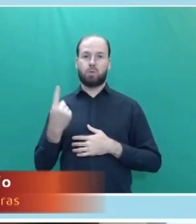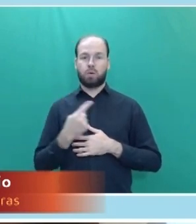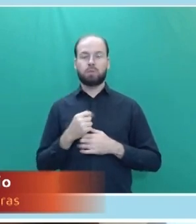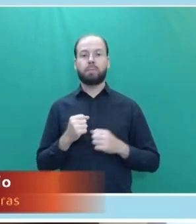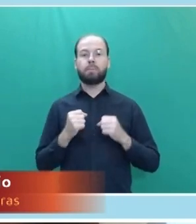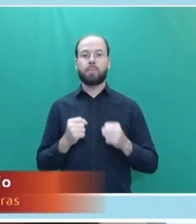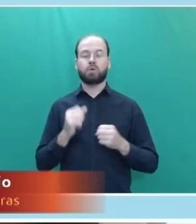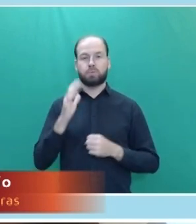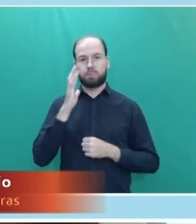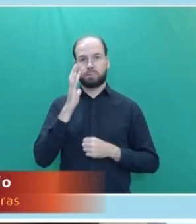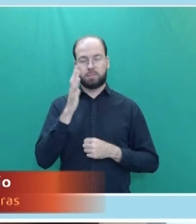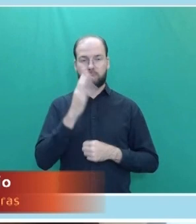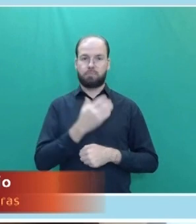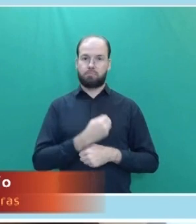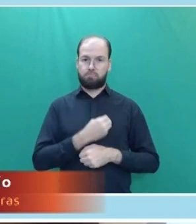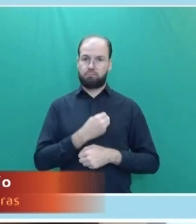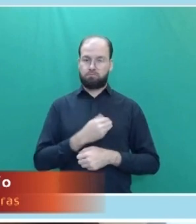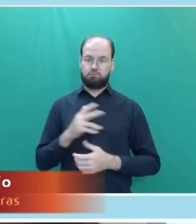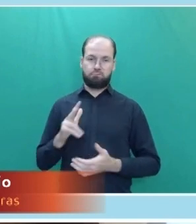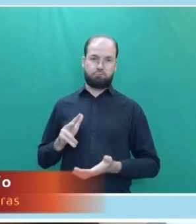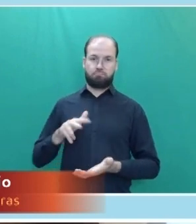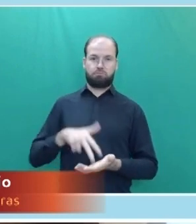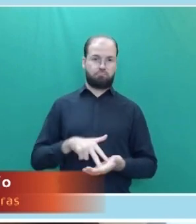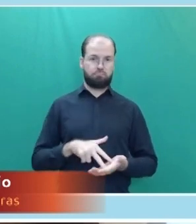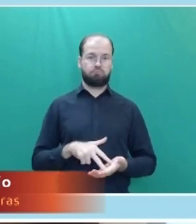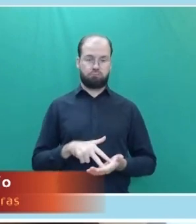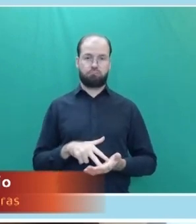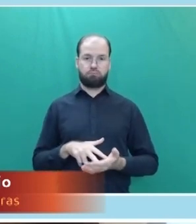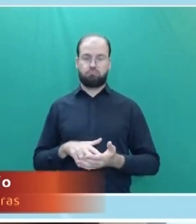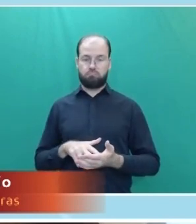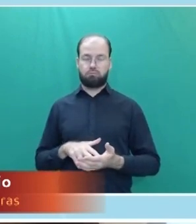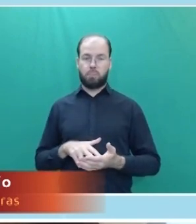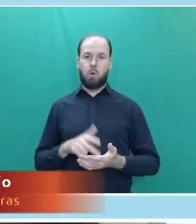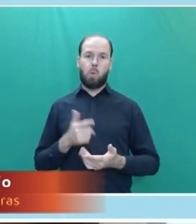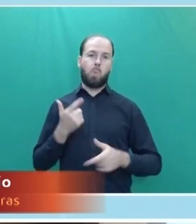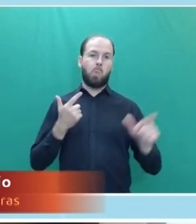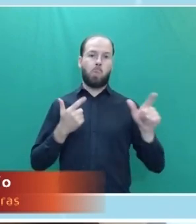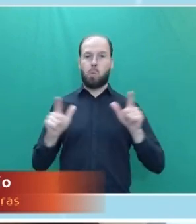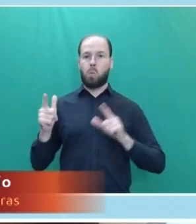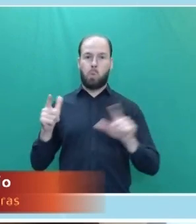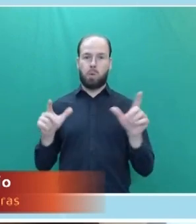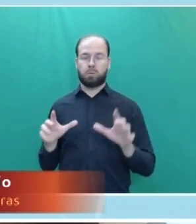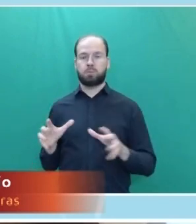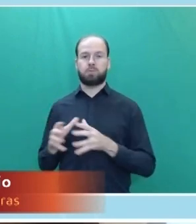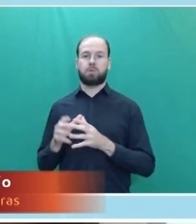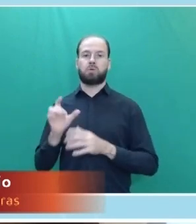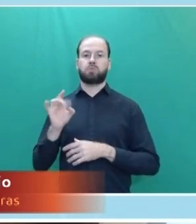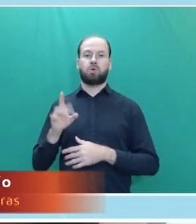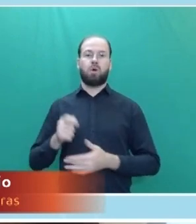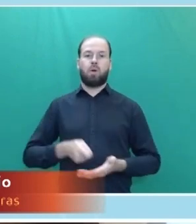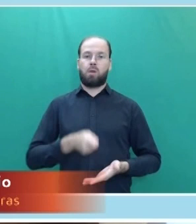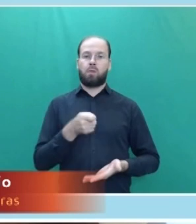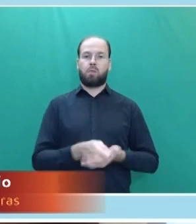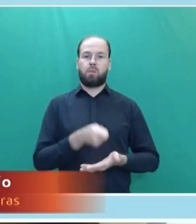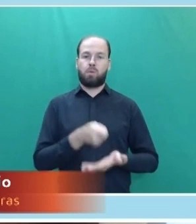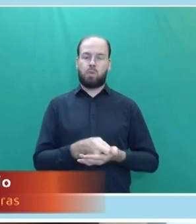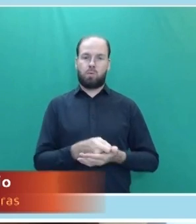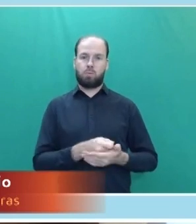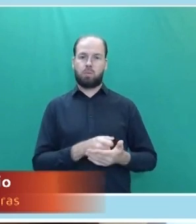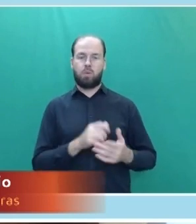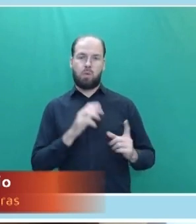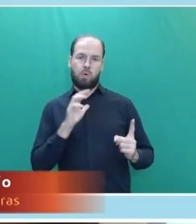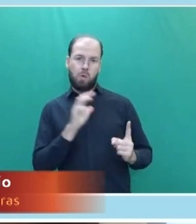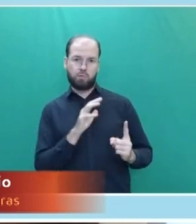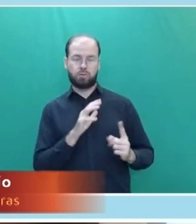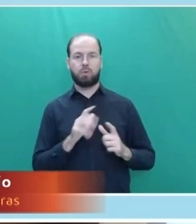estar interpretando outras mulheridades que não só essas impostas, né? Com um